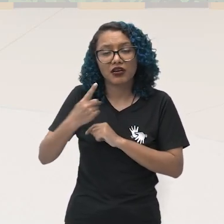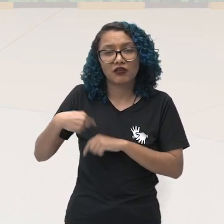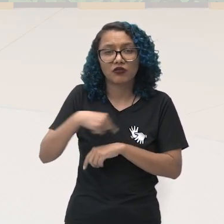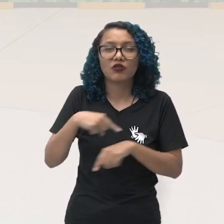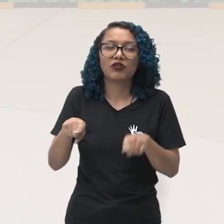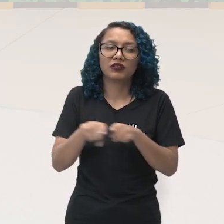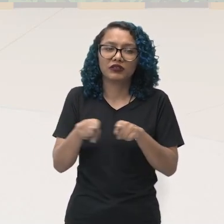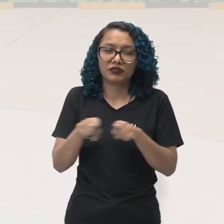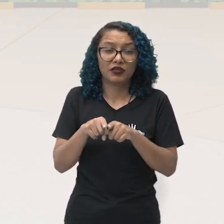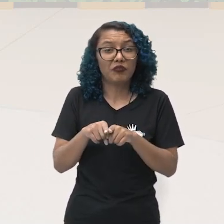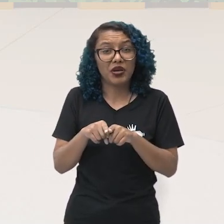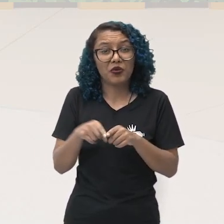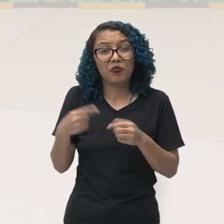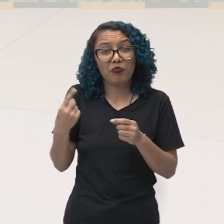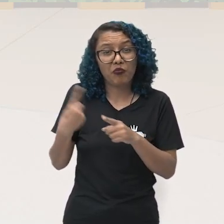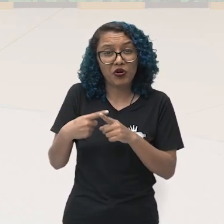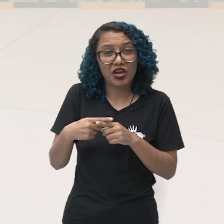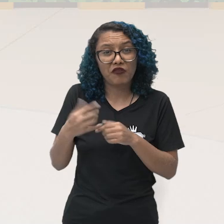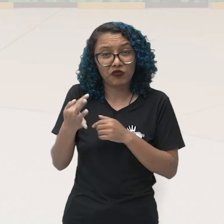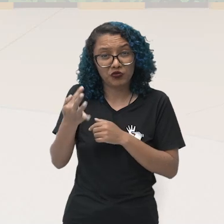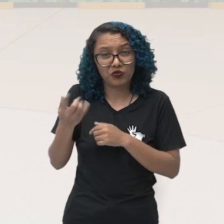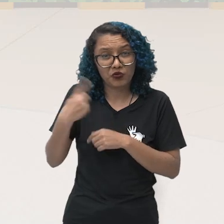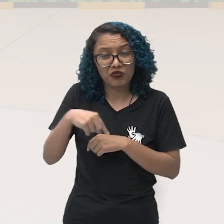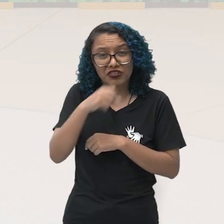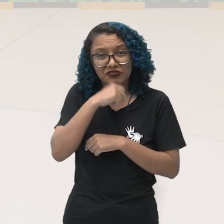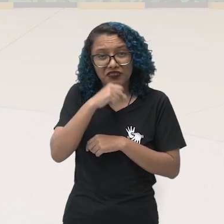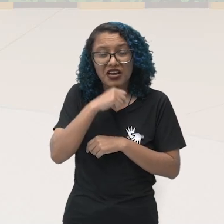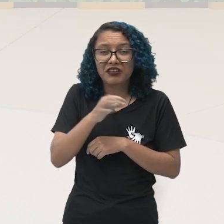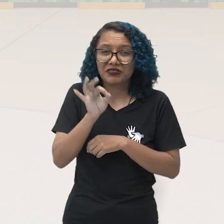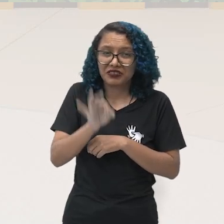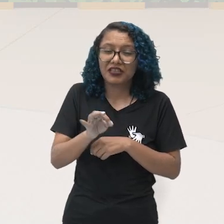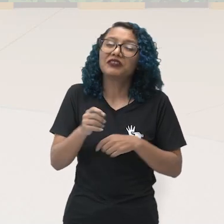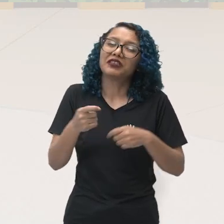vamos ficar velhinhos e daqui a pouco nós vamos precisar de